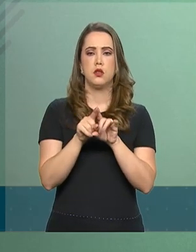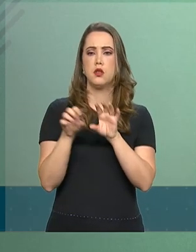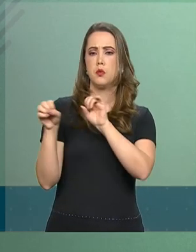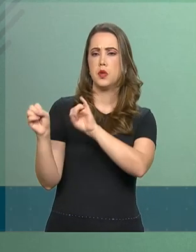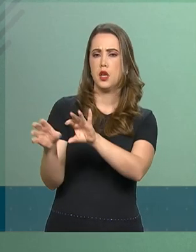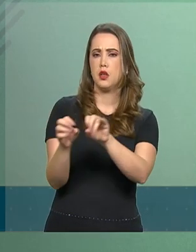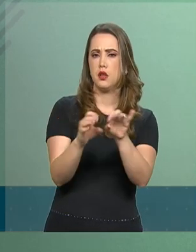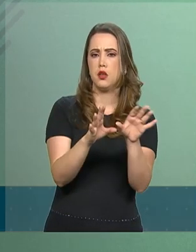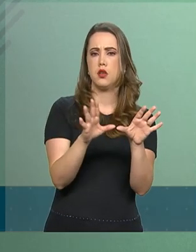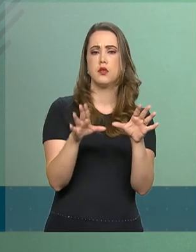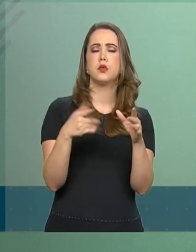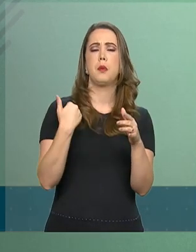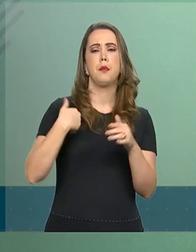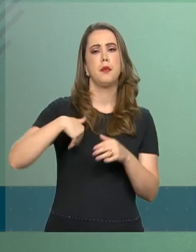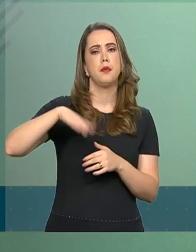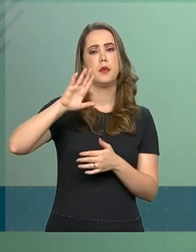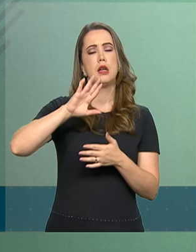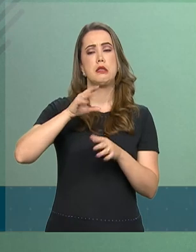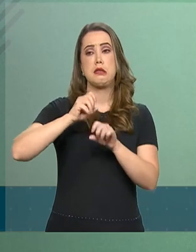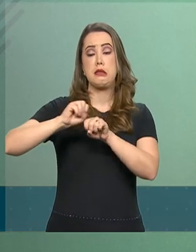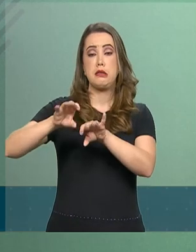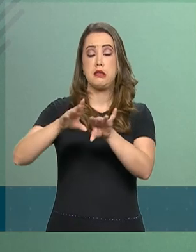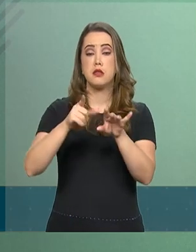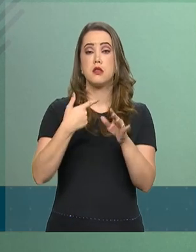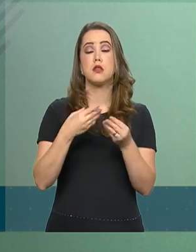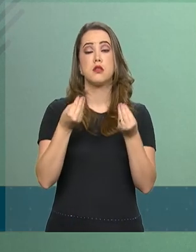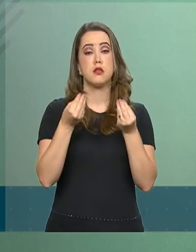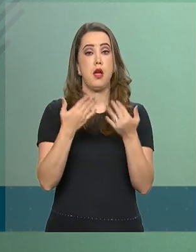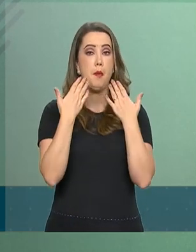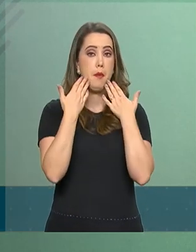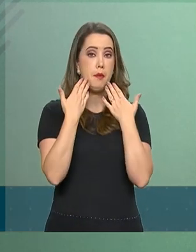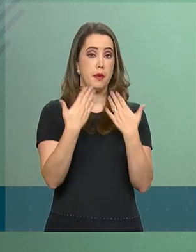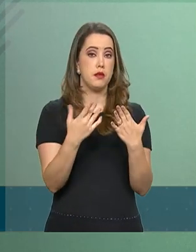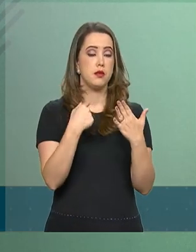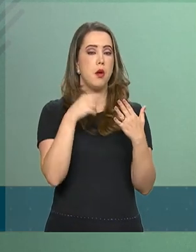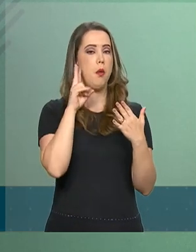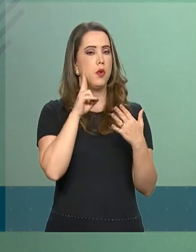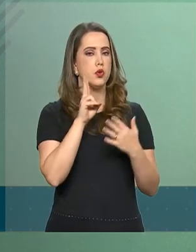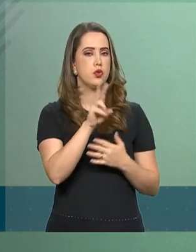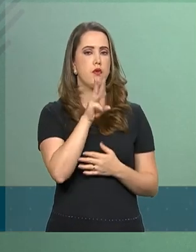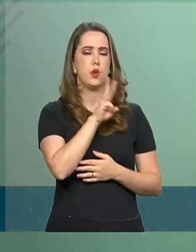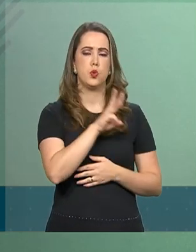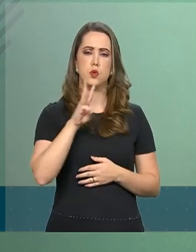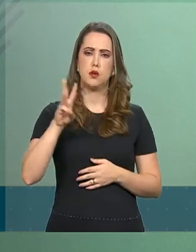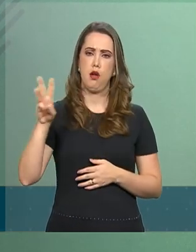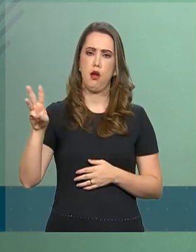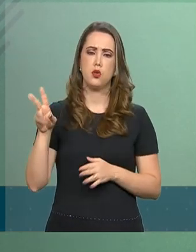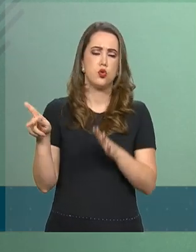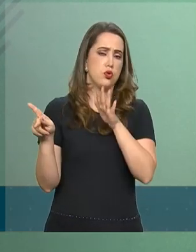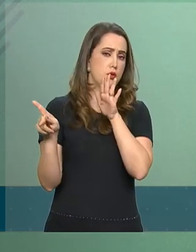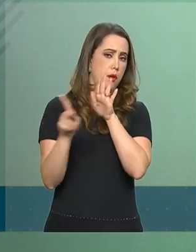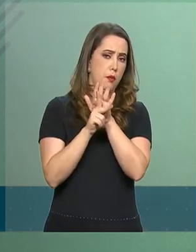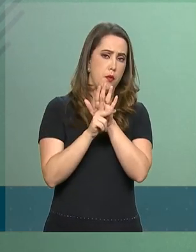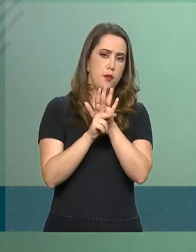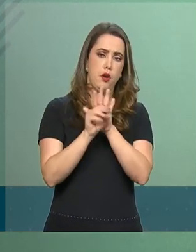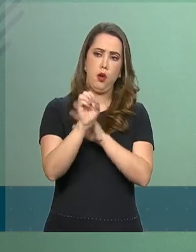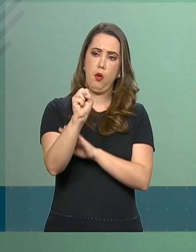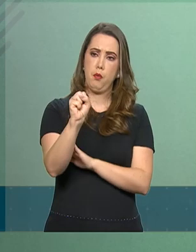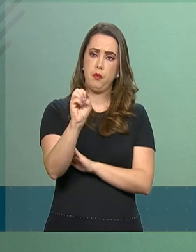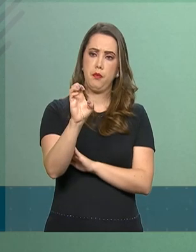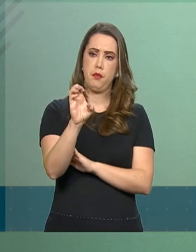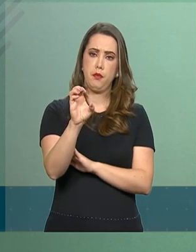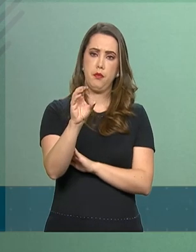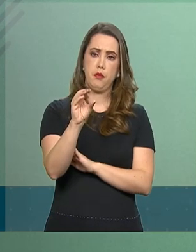com tentar isso está disponível para consulta na página da própria segundo